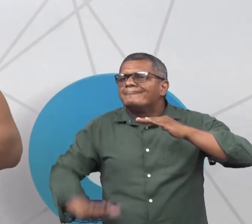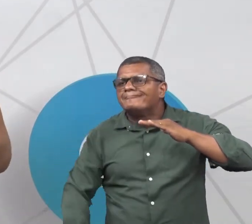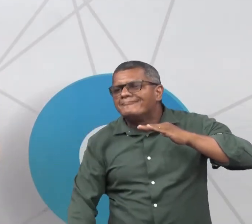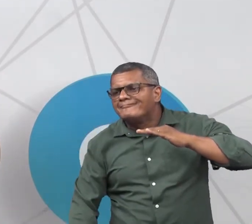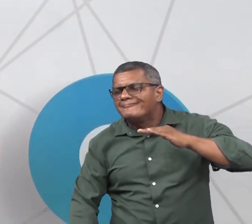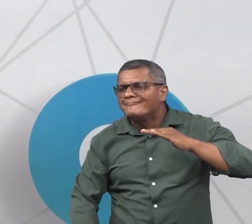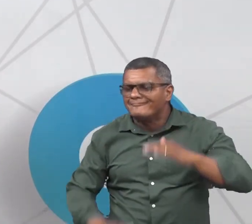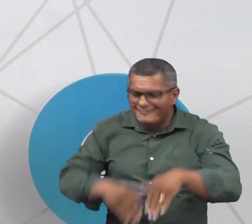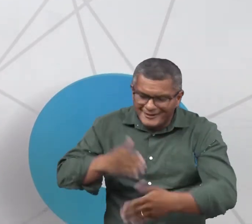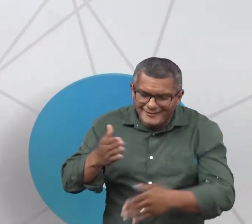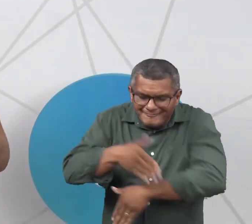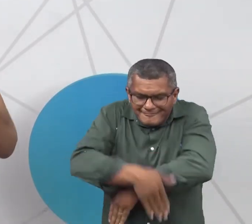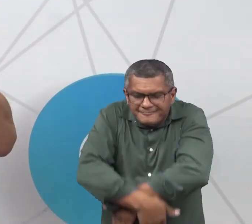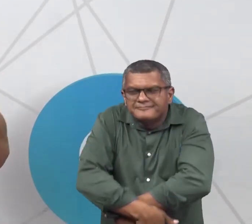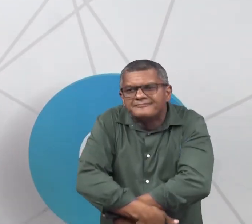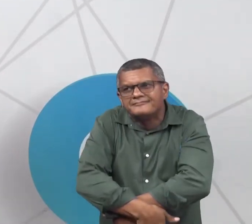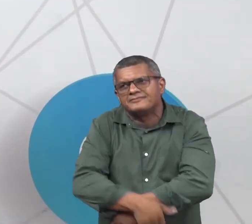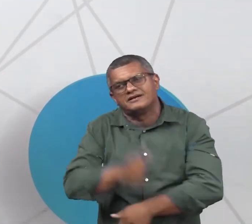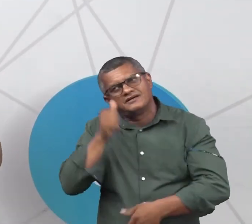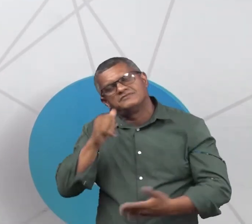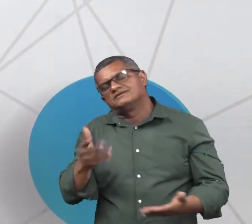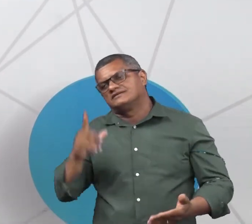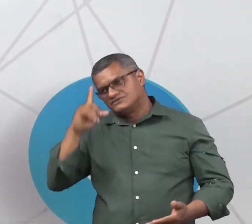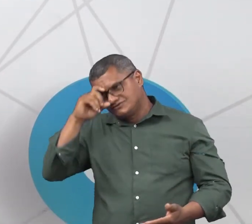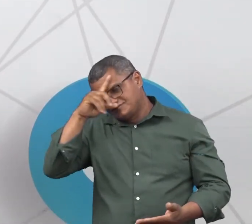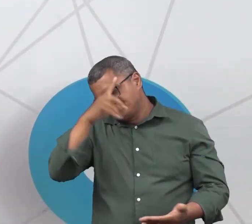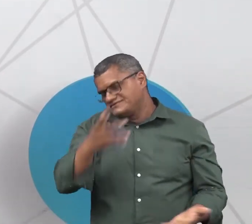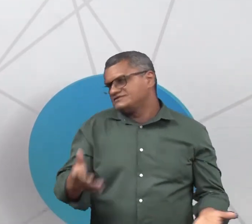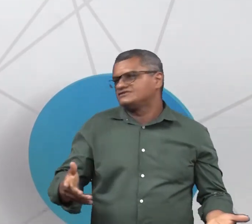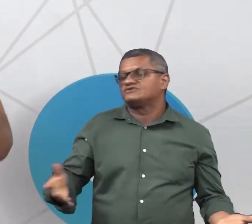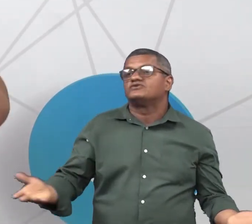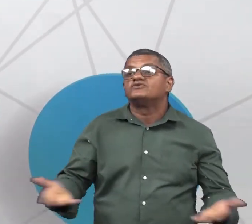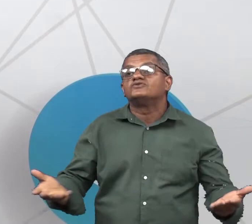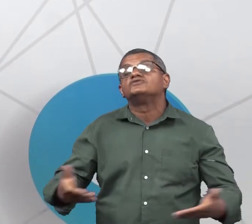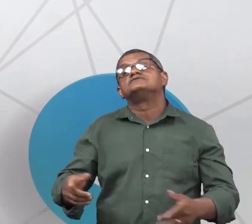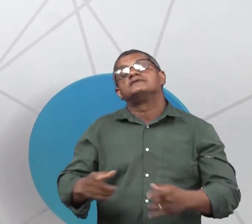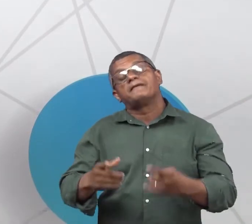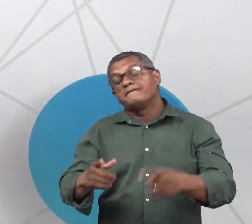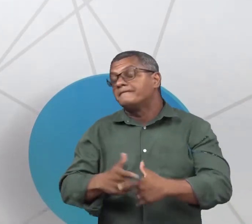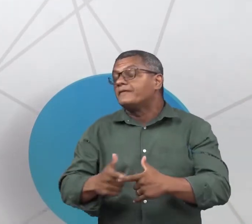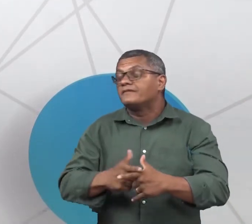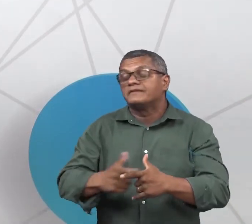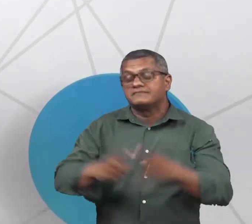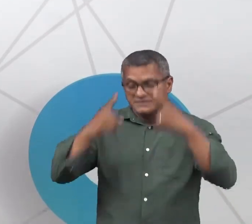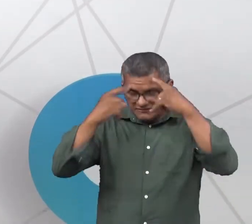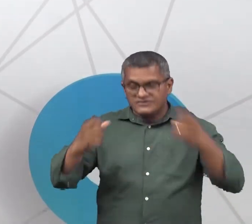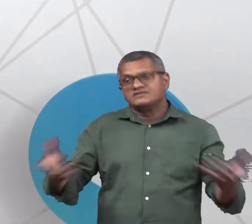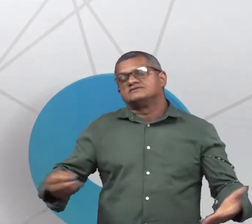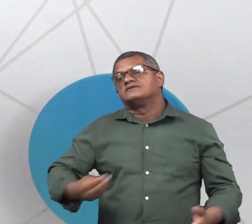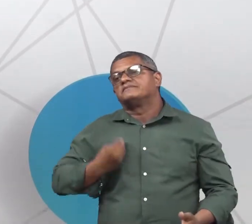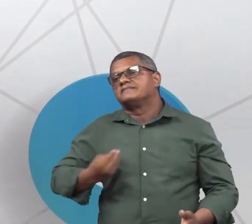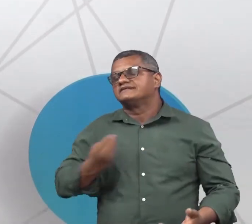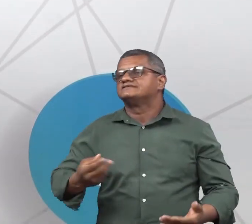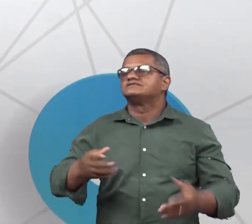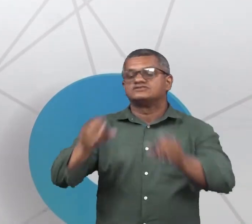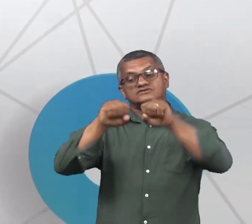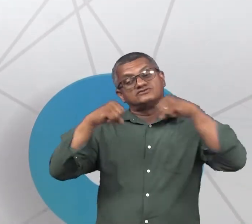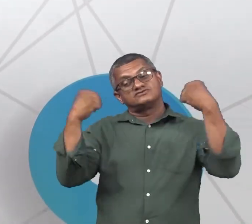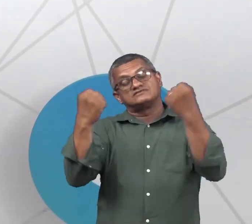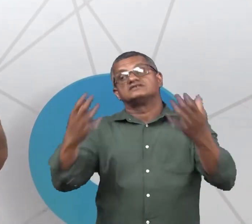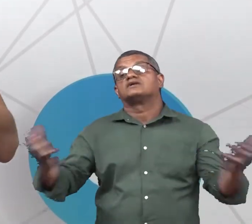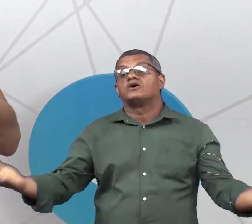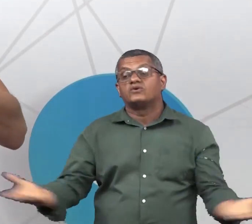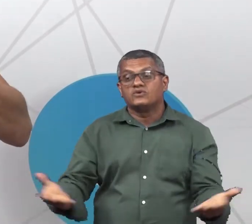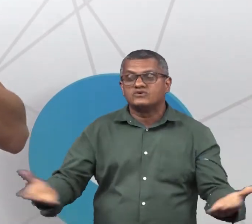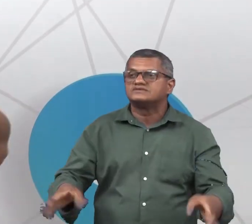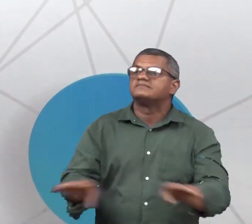esse problema social que é tão presente nos dias atuais. Não é exclusivo da atual sociedade, porque